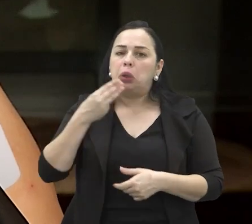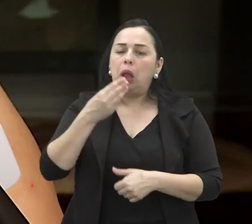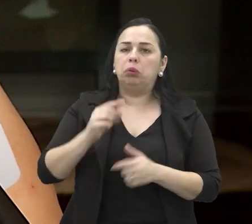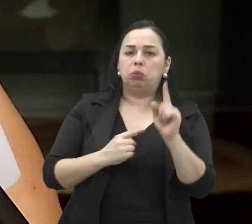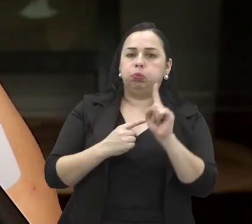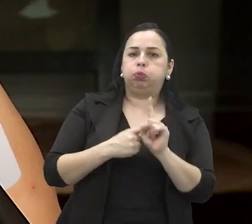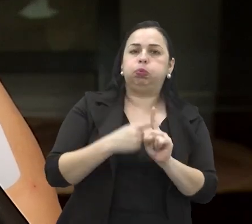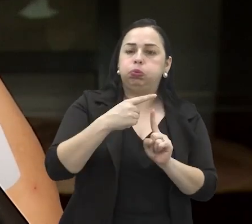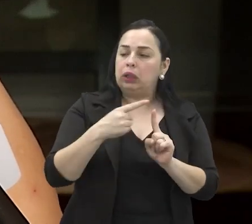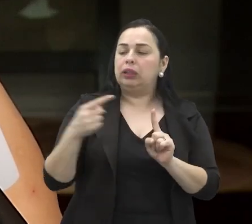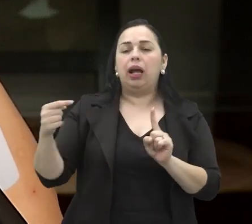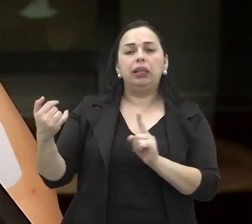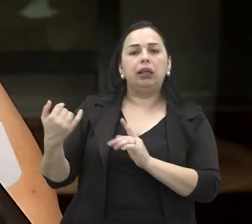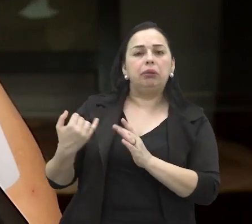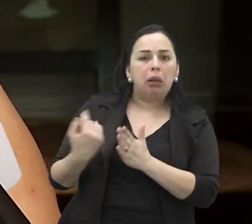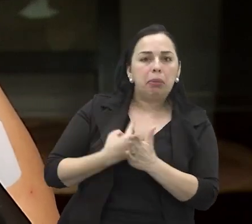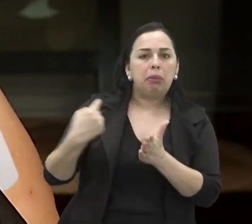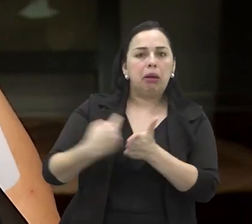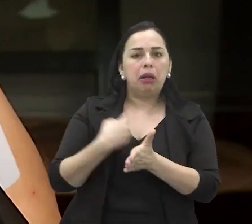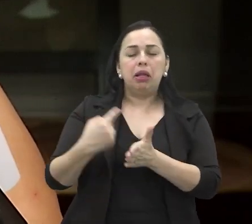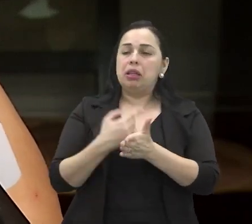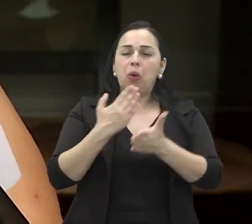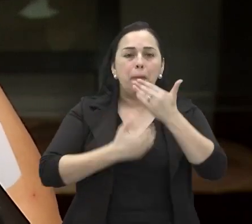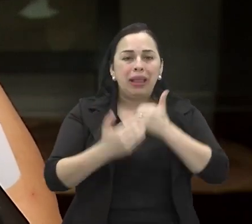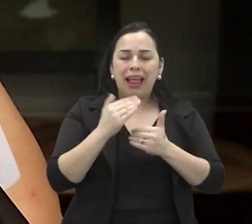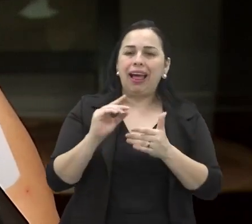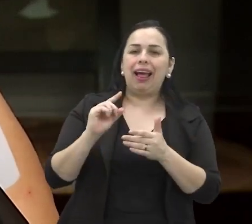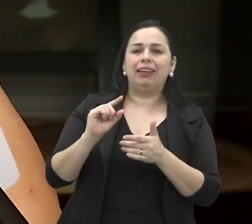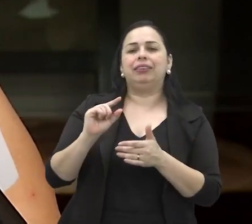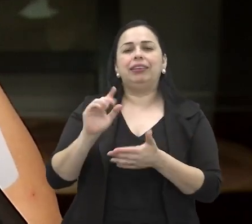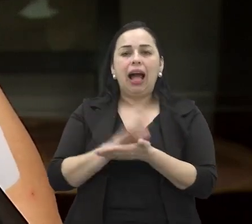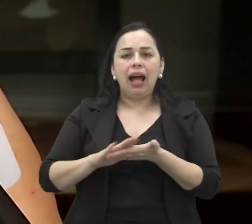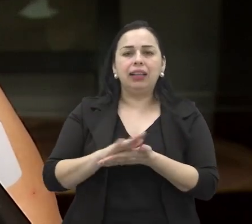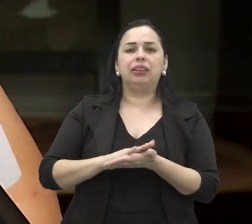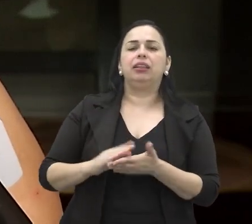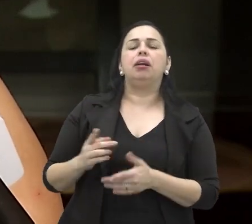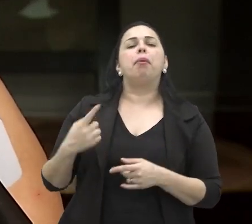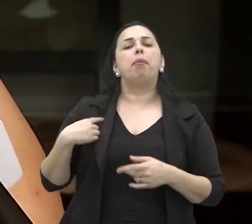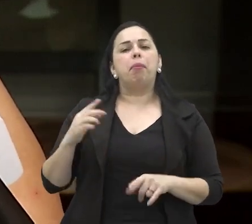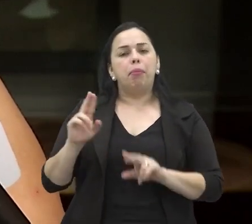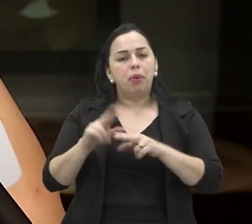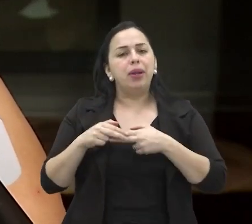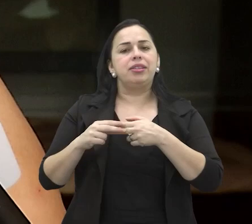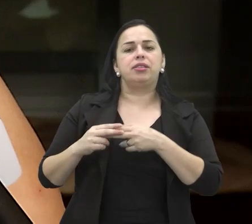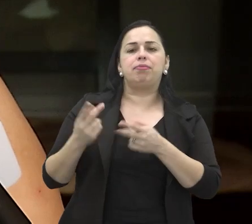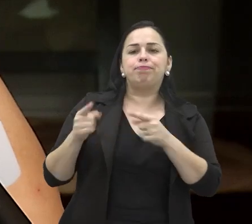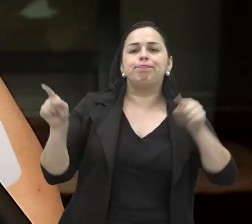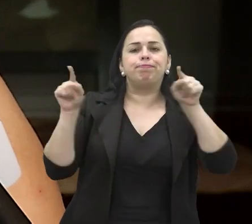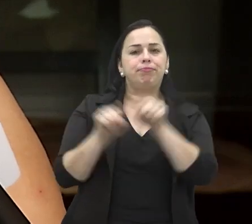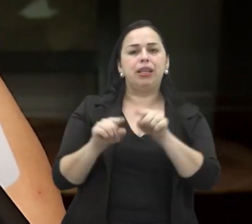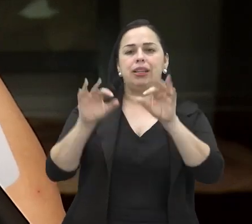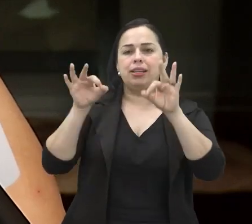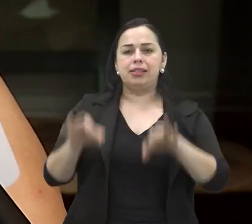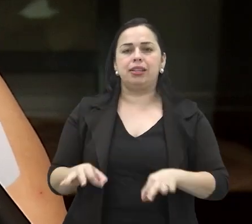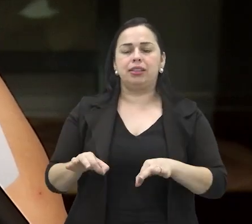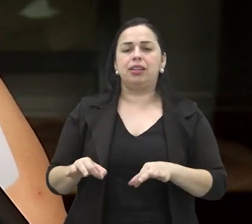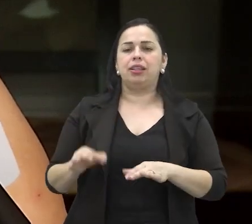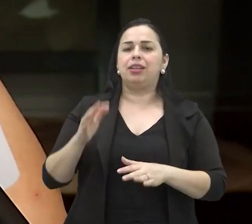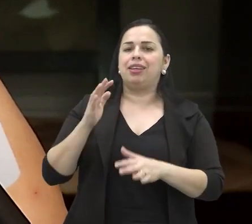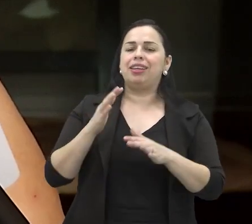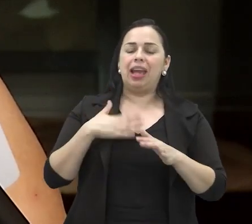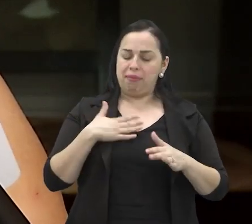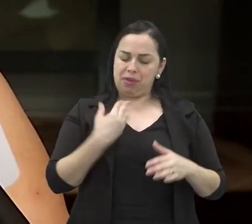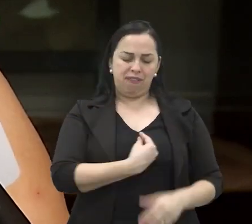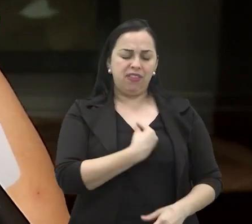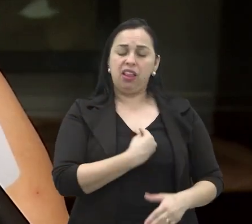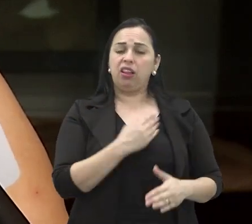hipoglicemia, opa, vamos mudar a dose aqui, você está correndo muito, está ficando sem comer. Então, é essa parceria que dá